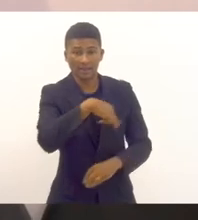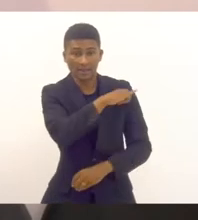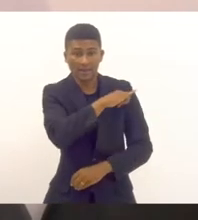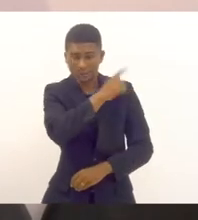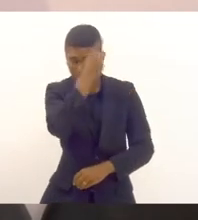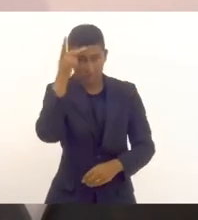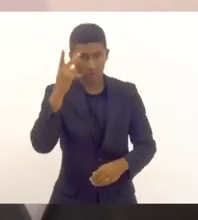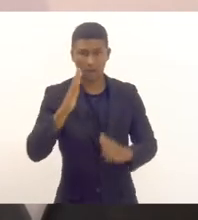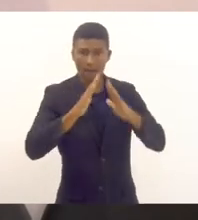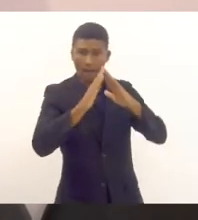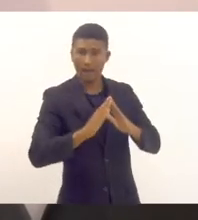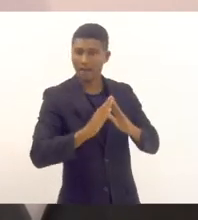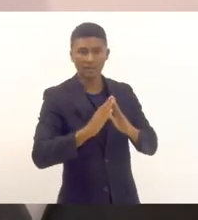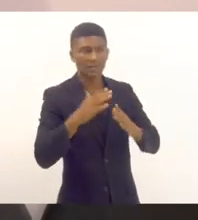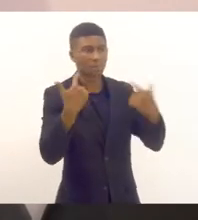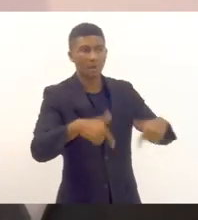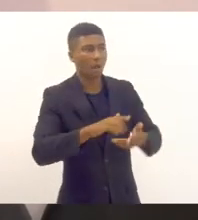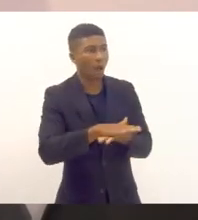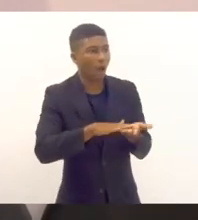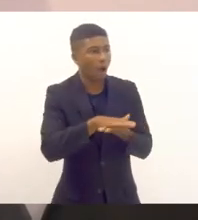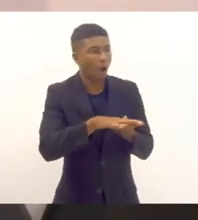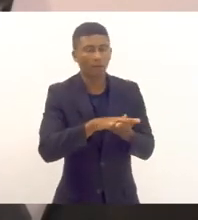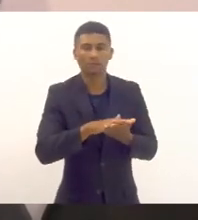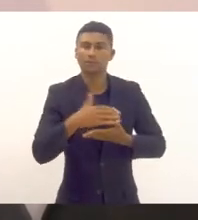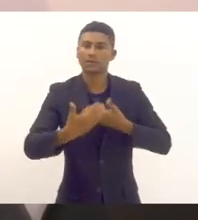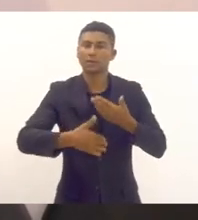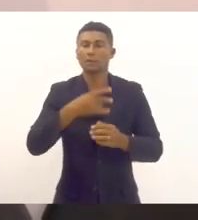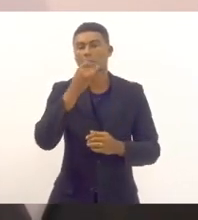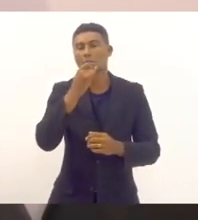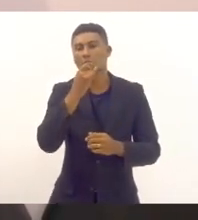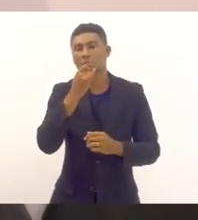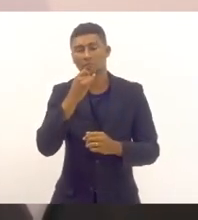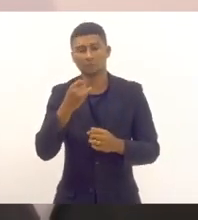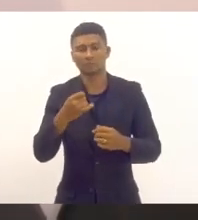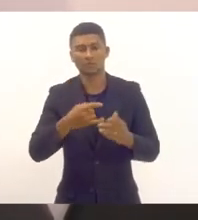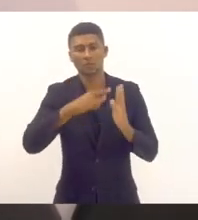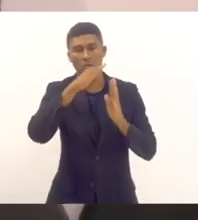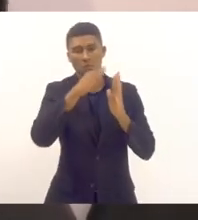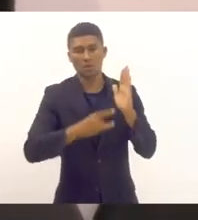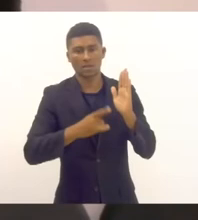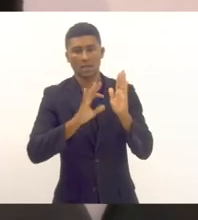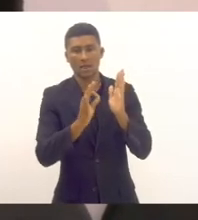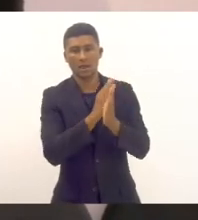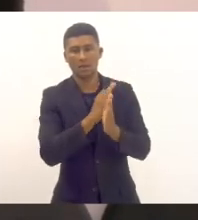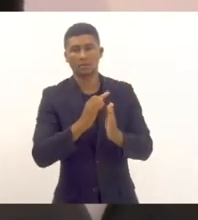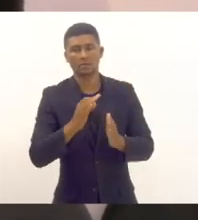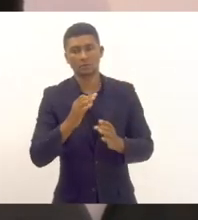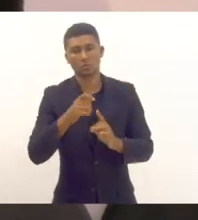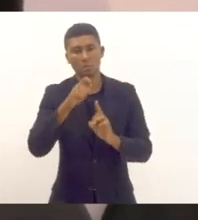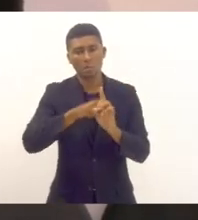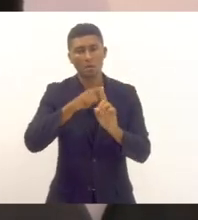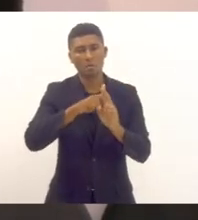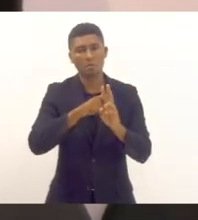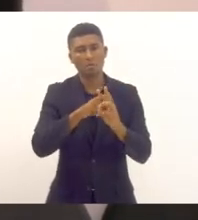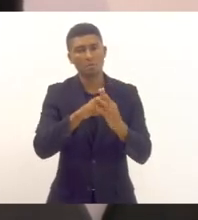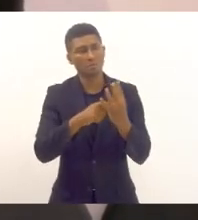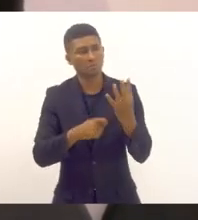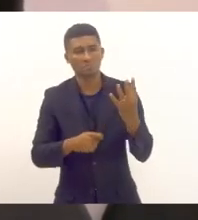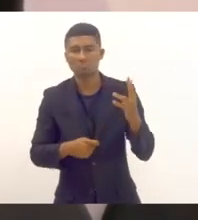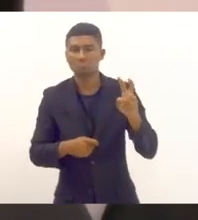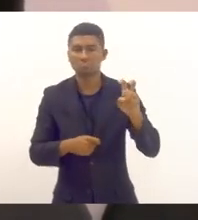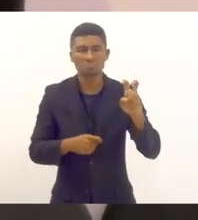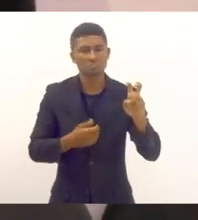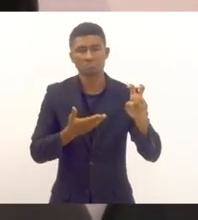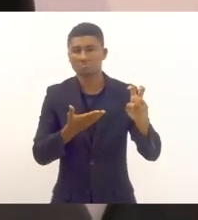Depois, o que ele faz? Às vezes é um contrato de 2, 3, 4, 5 meses, o empregado retorna para São Paulo, porque ele vai demitir o cara para contratar um aqui. Até porque tu vai operar uma